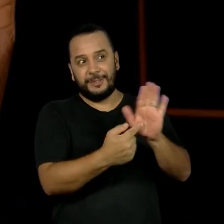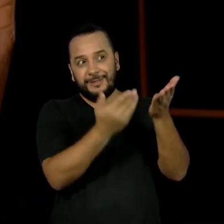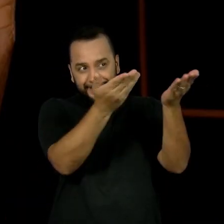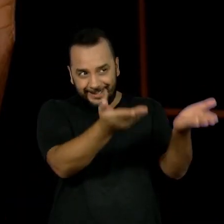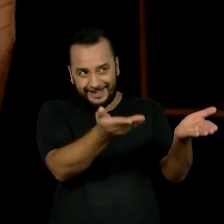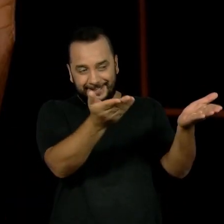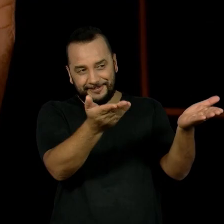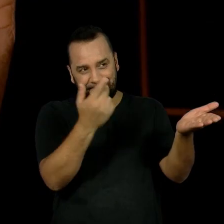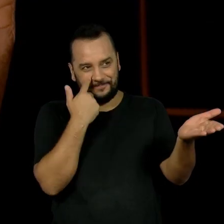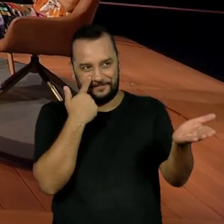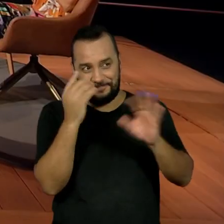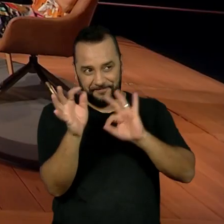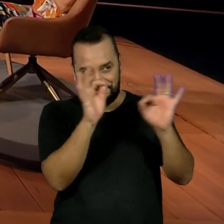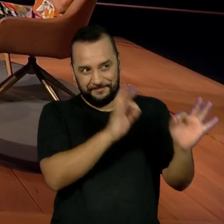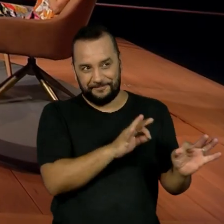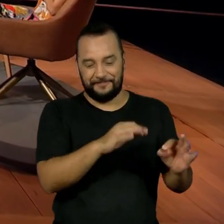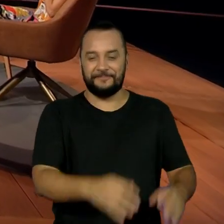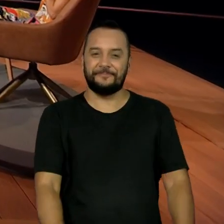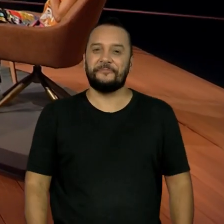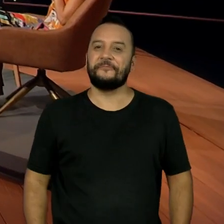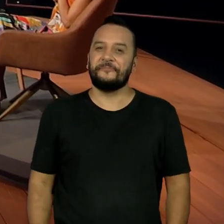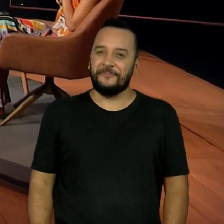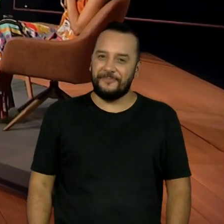temos para você ver. Olha lá.